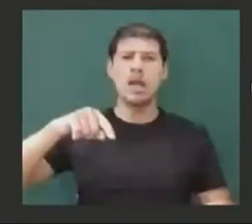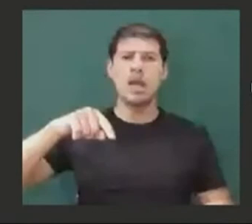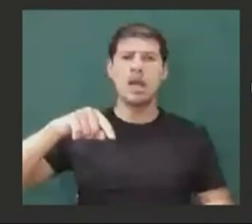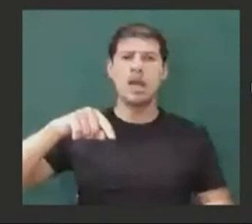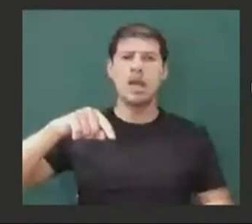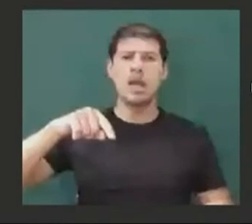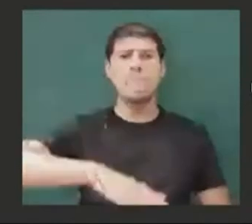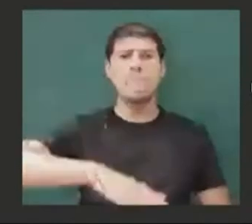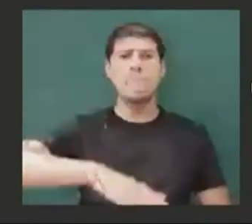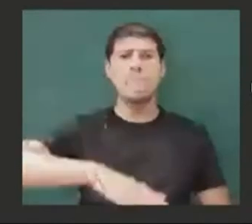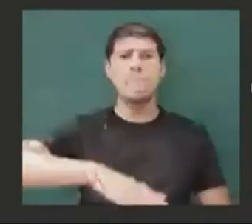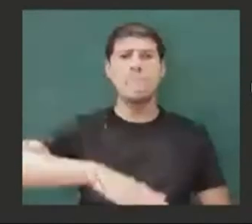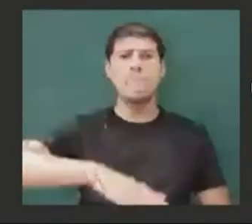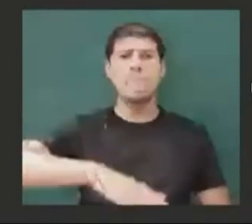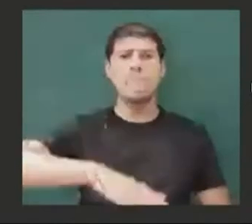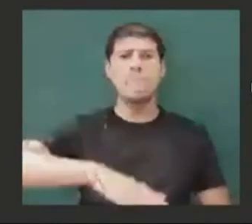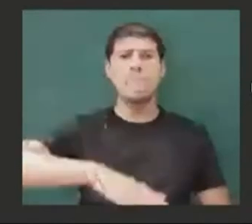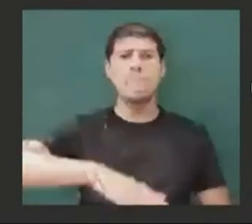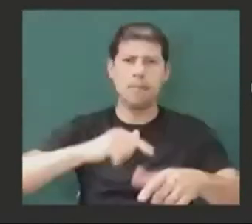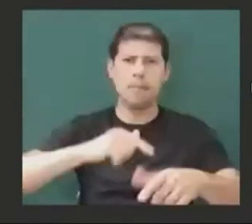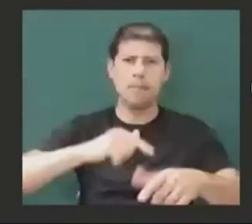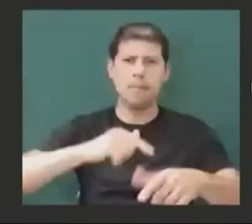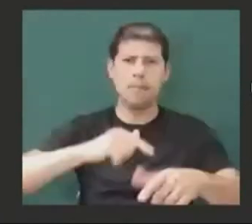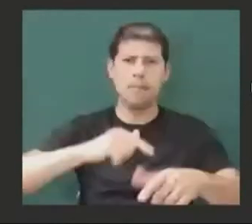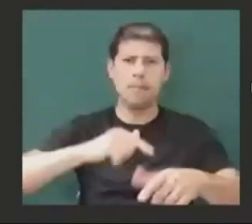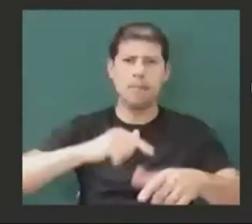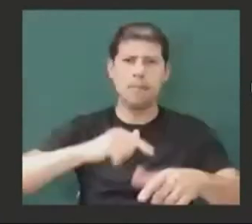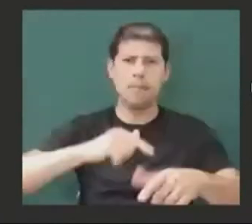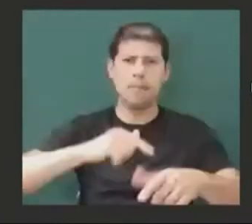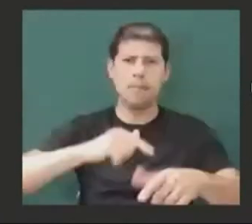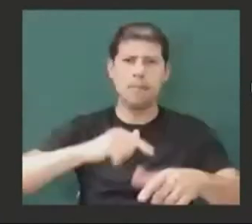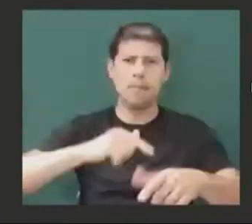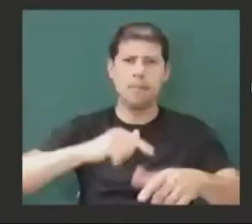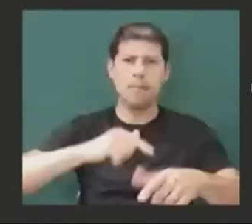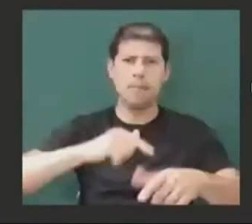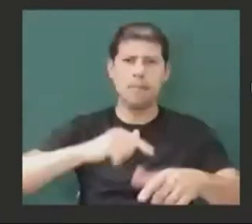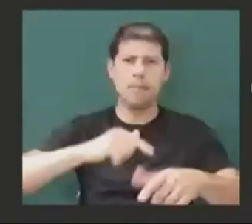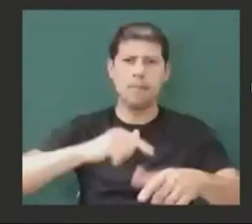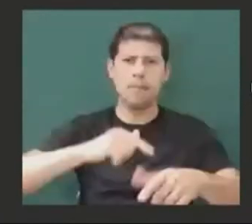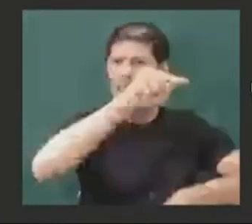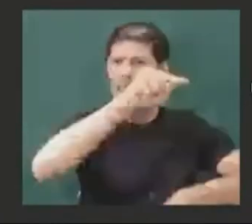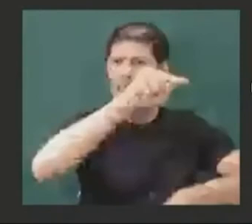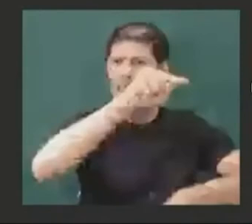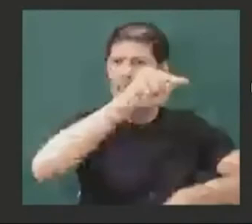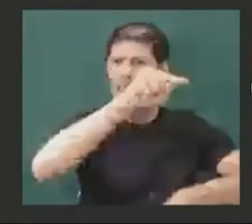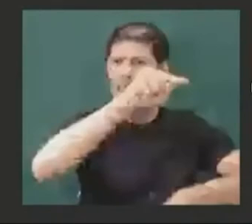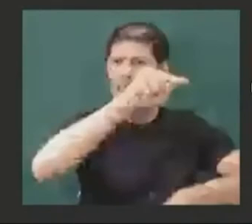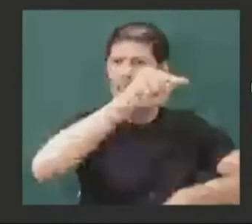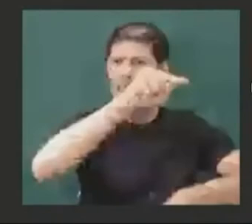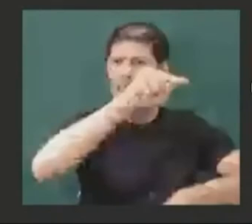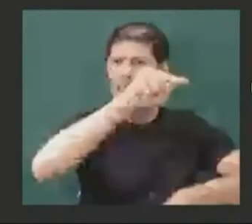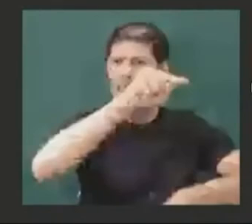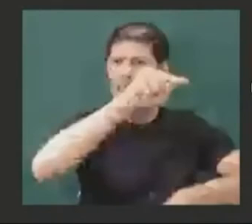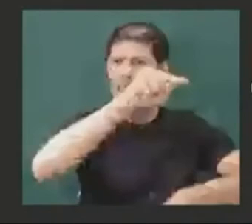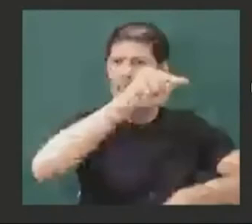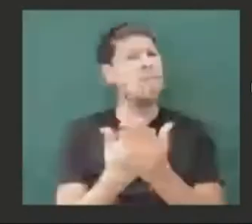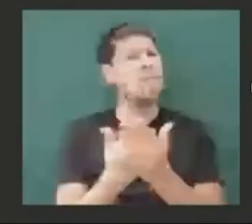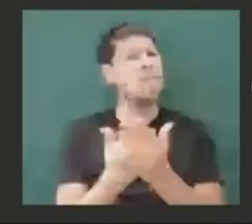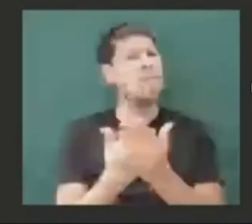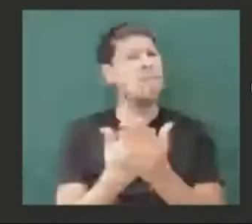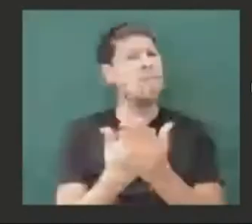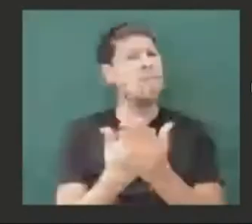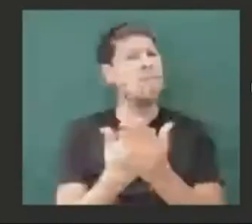está fazendo o trabalho manual e fazendo o processo na prática, precisa de informação do que